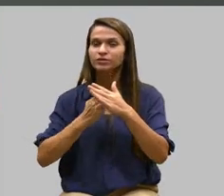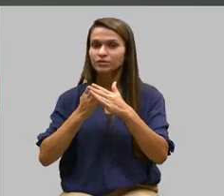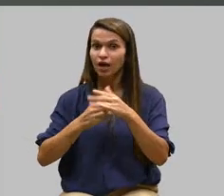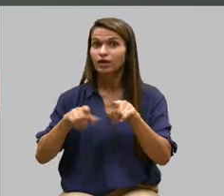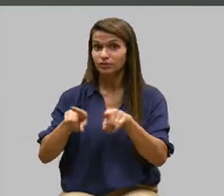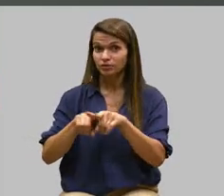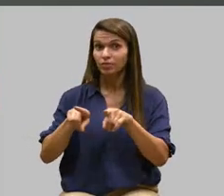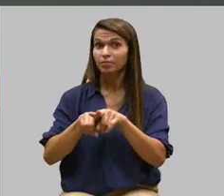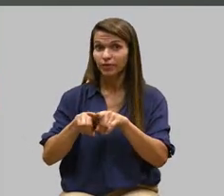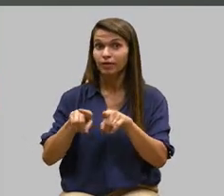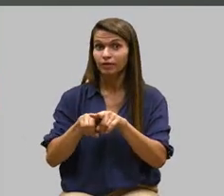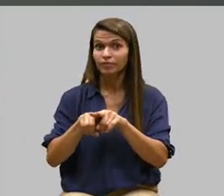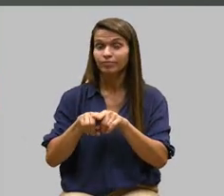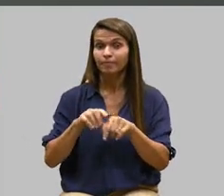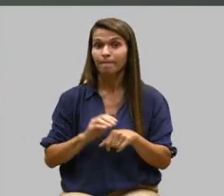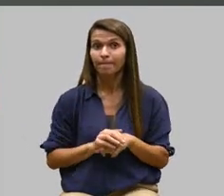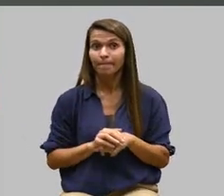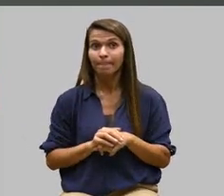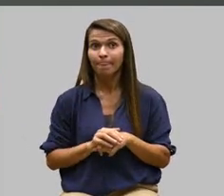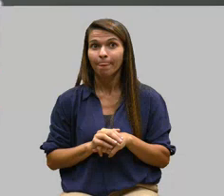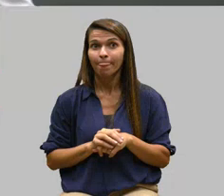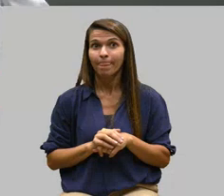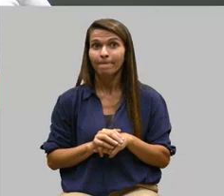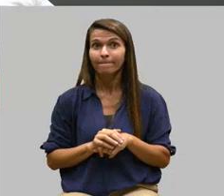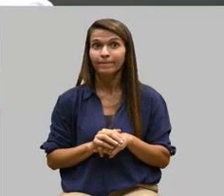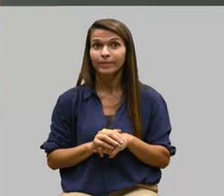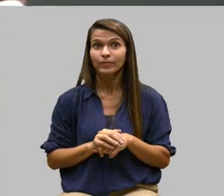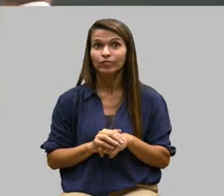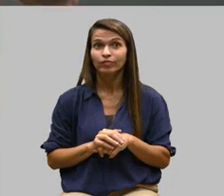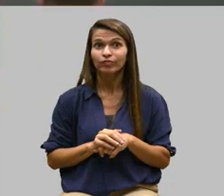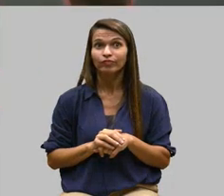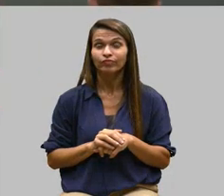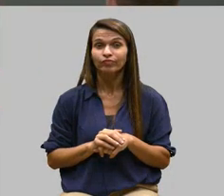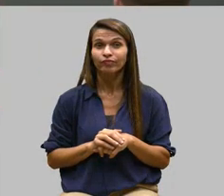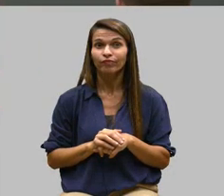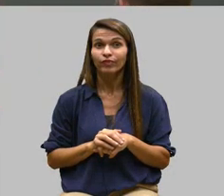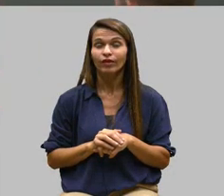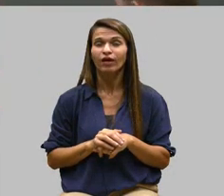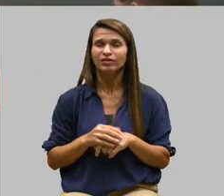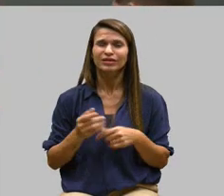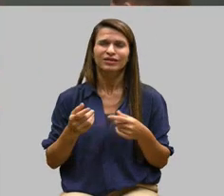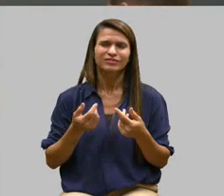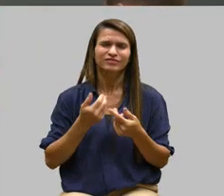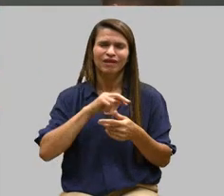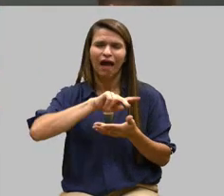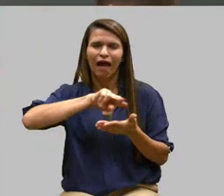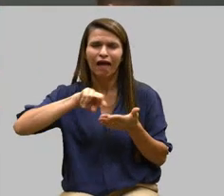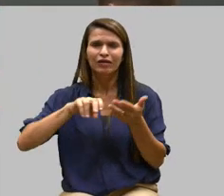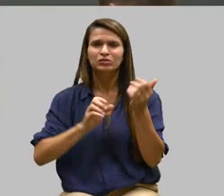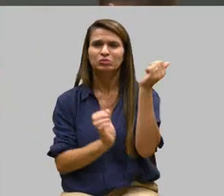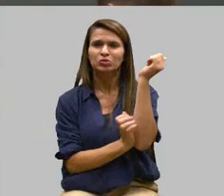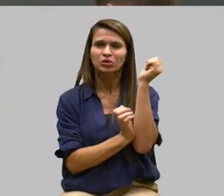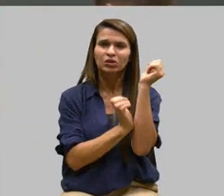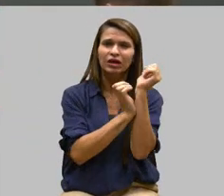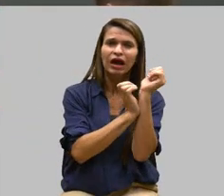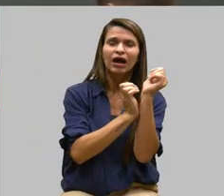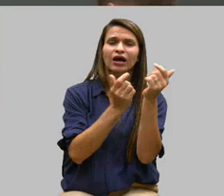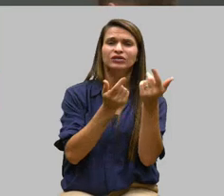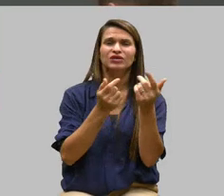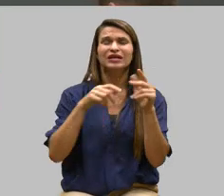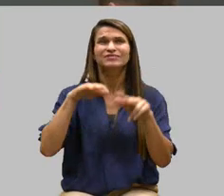os empresários apesar de sabe da dificuldade né até mesmo burocrático da agenda mas é